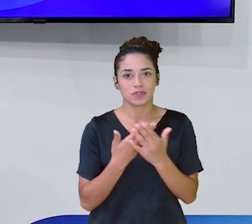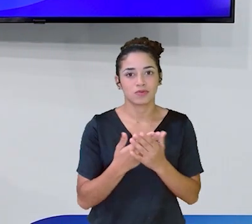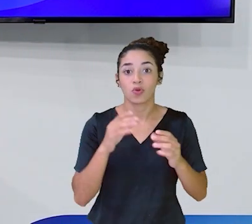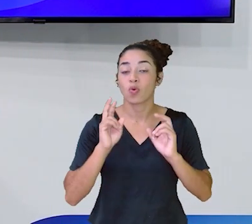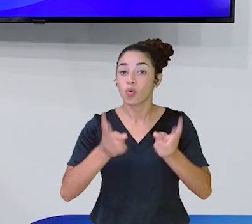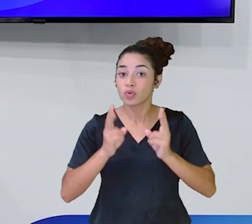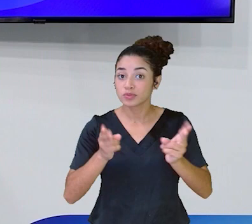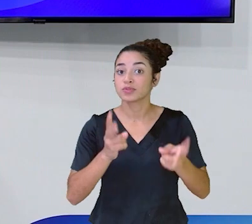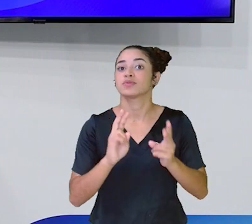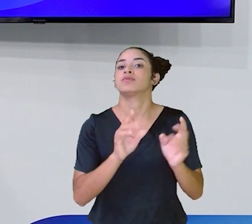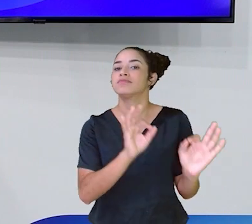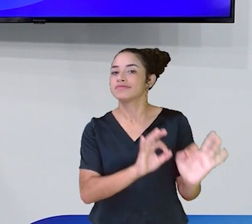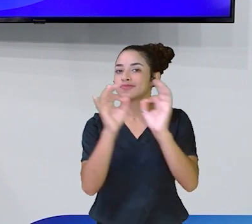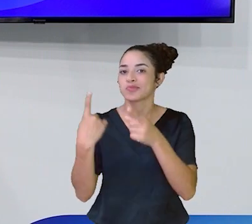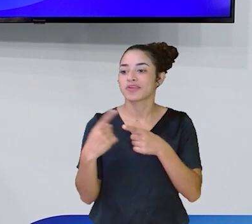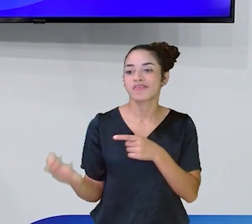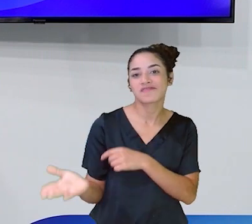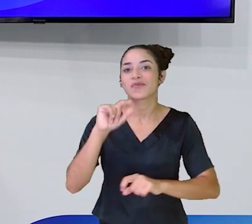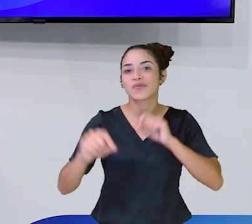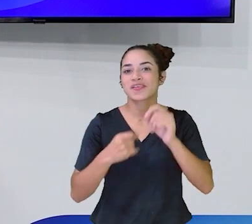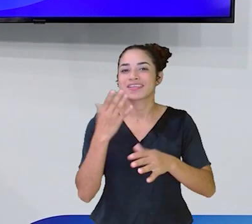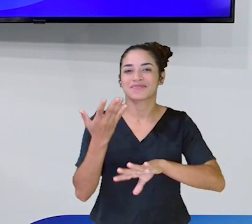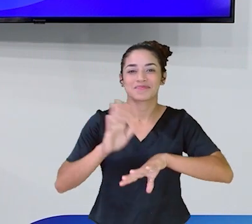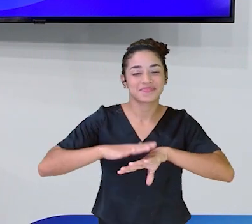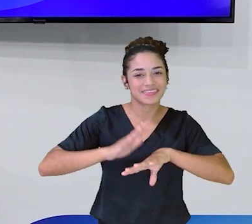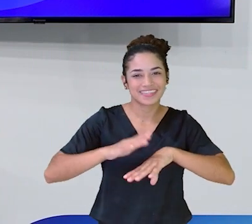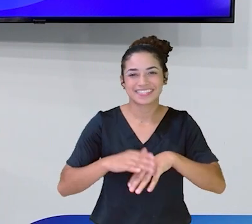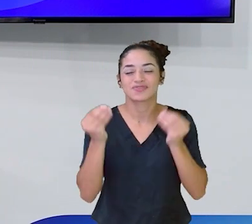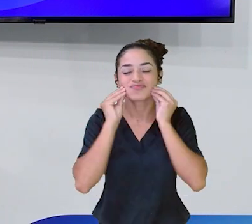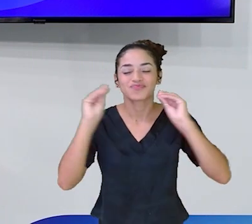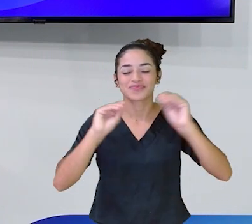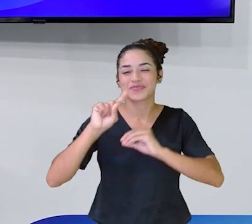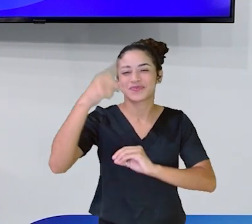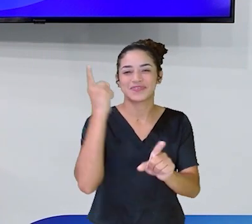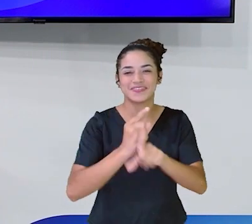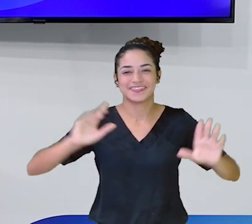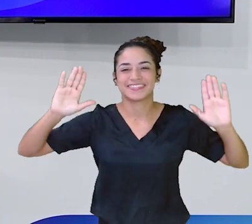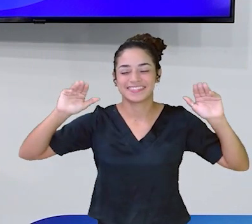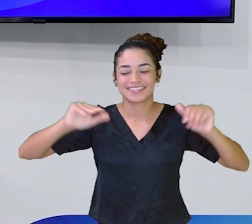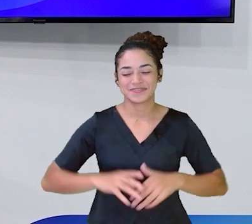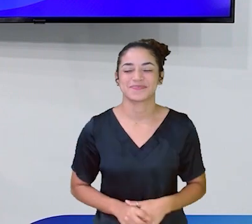vem aí a aula de matemática. Um beijo, meus amores. Até a próxima. Tchau.